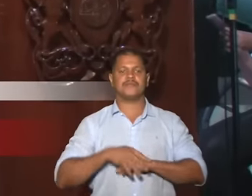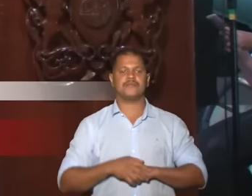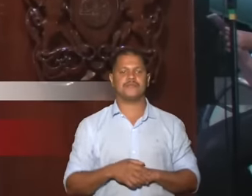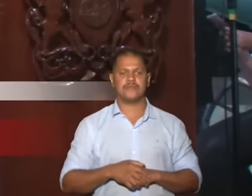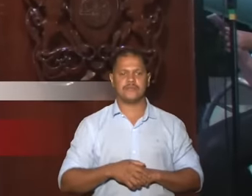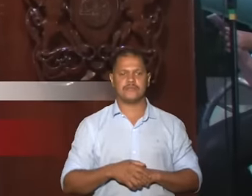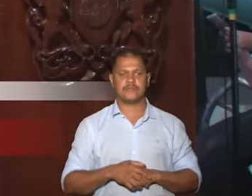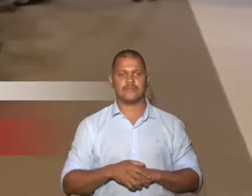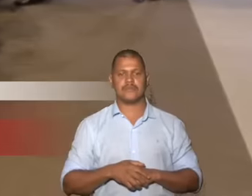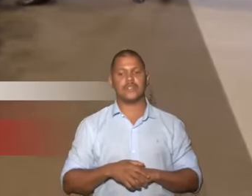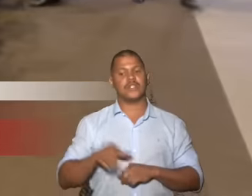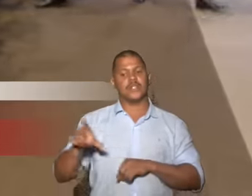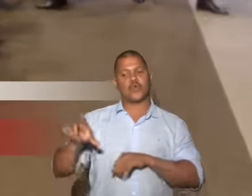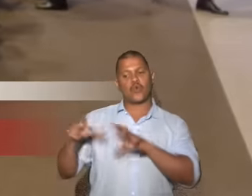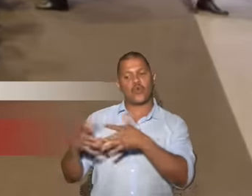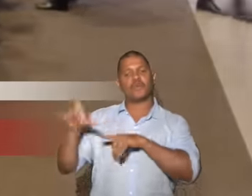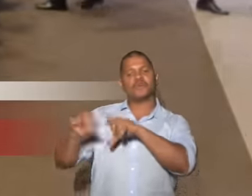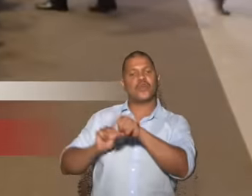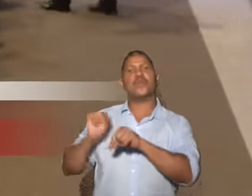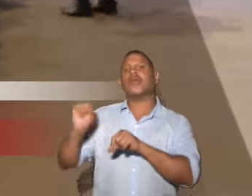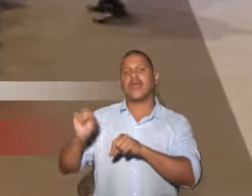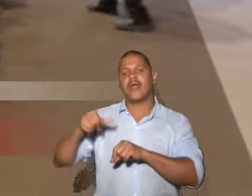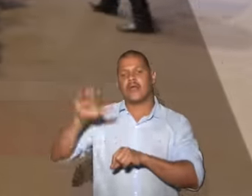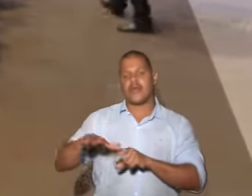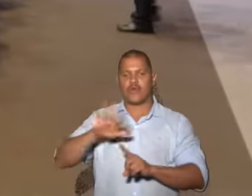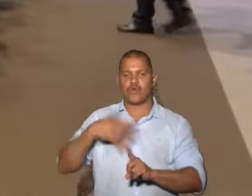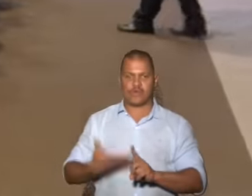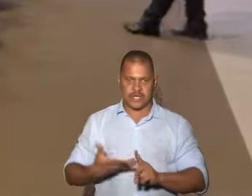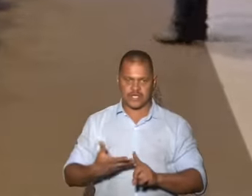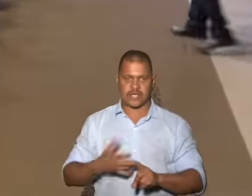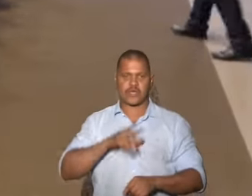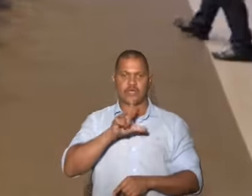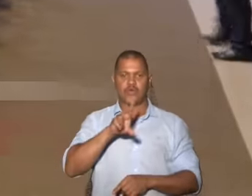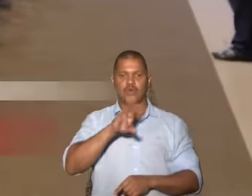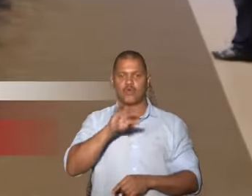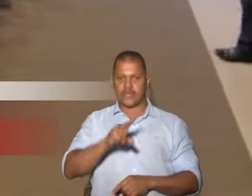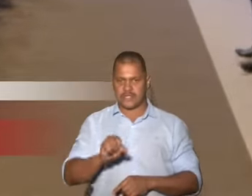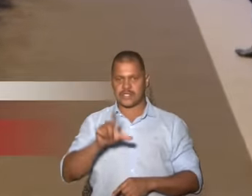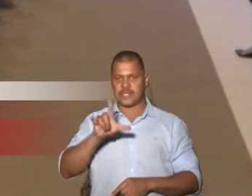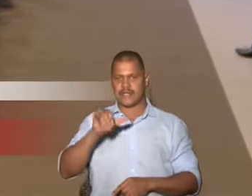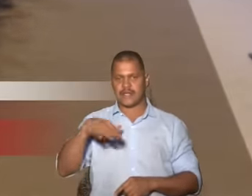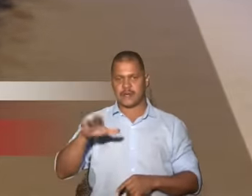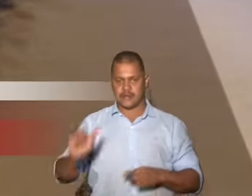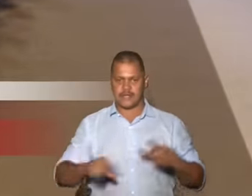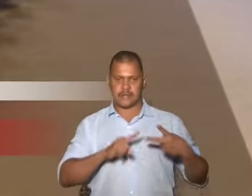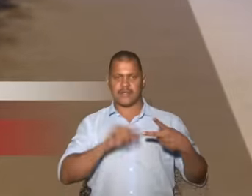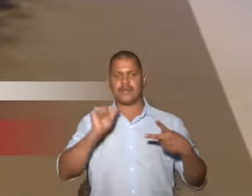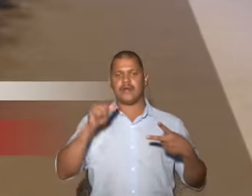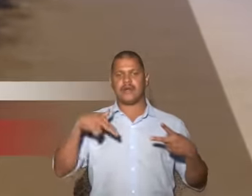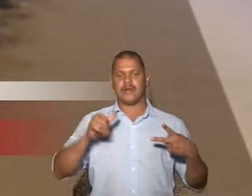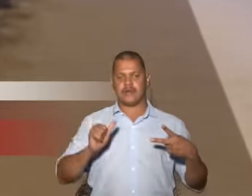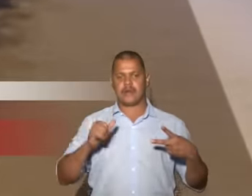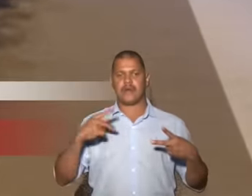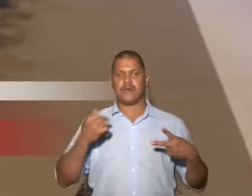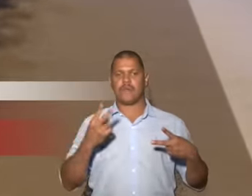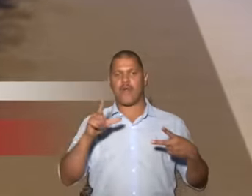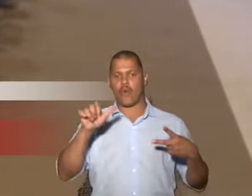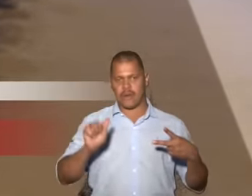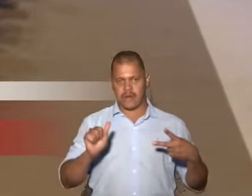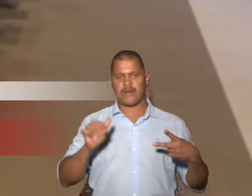Homenageados dos formandos: Luiz Lima Vailate e Ana Paula